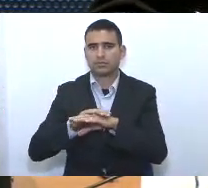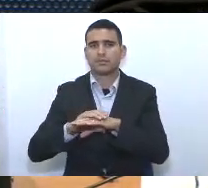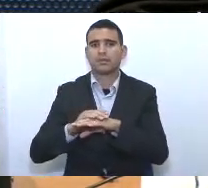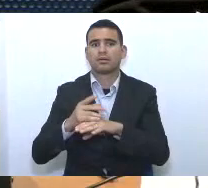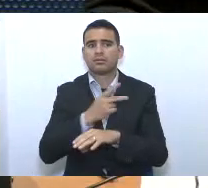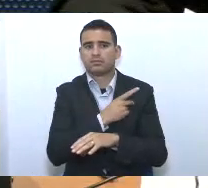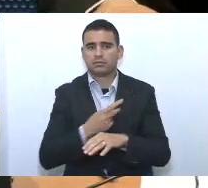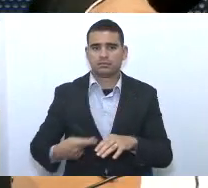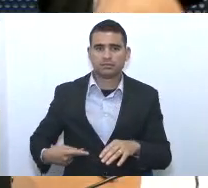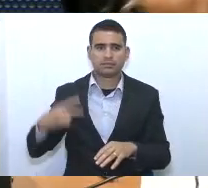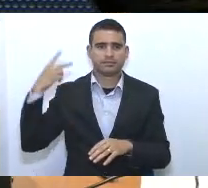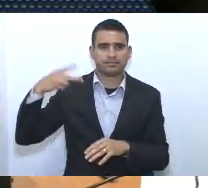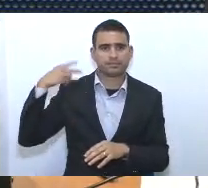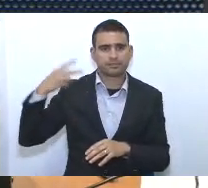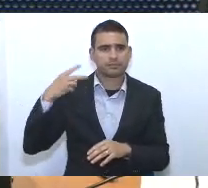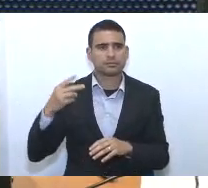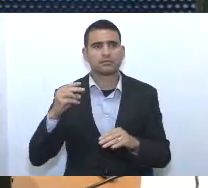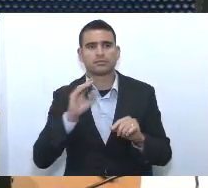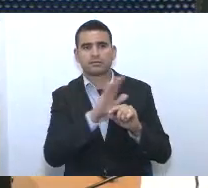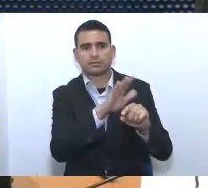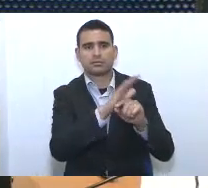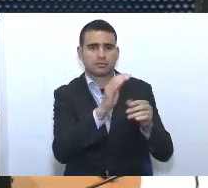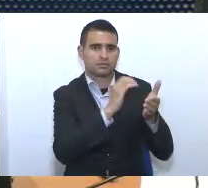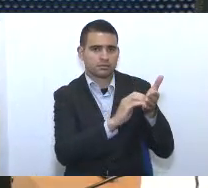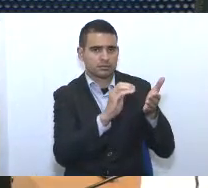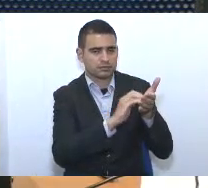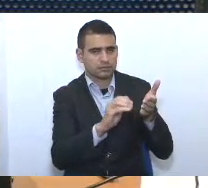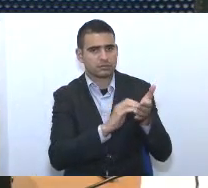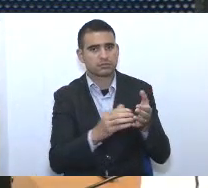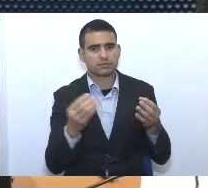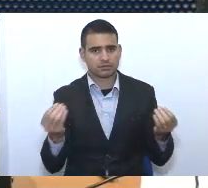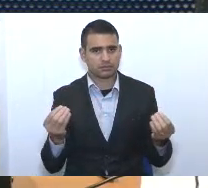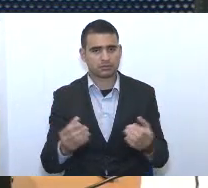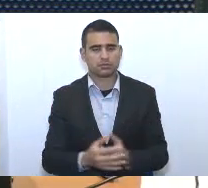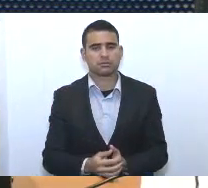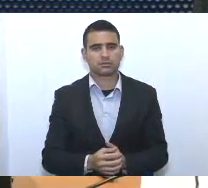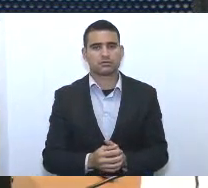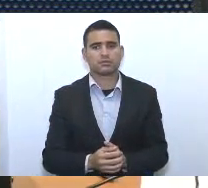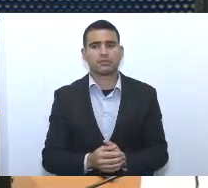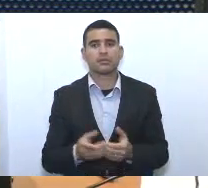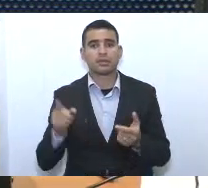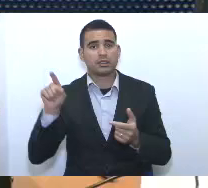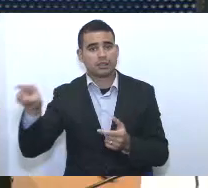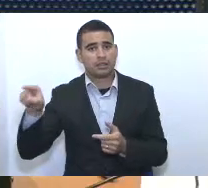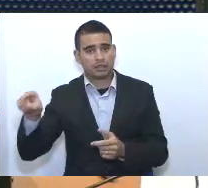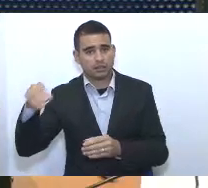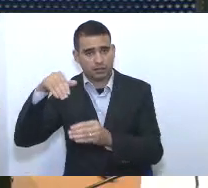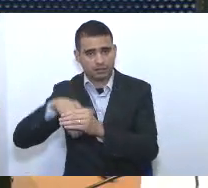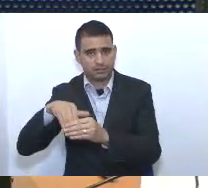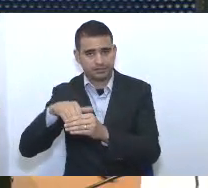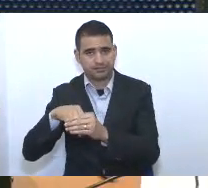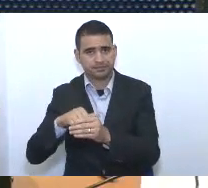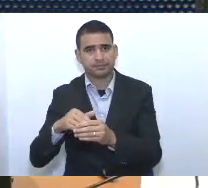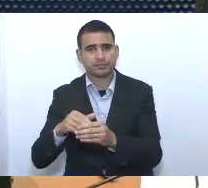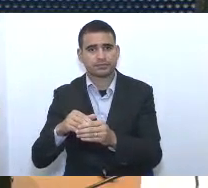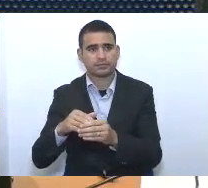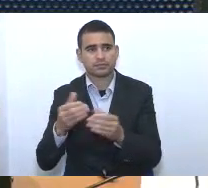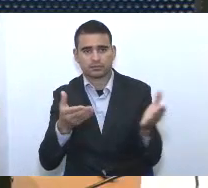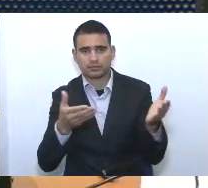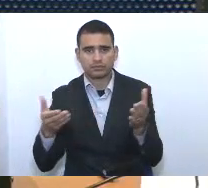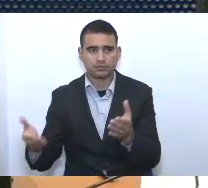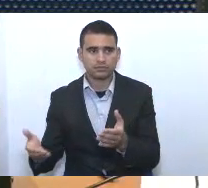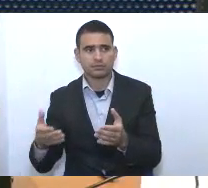dos senhores vereadores, dos secretários e diretores. Recepciona também os oficiais de justiça nas demandas